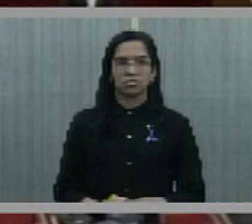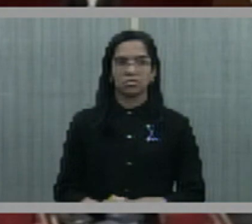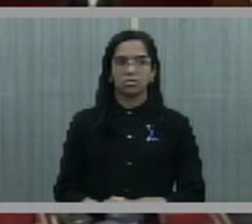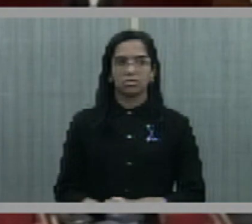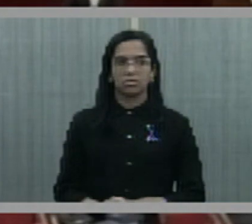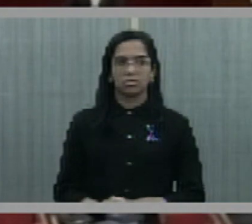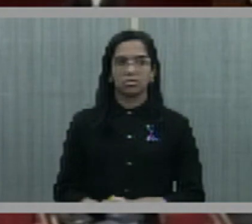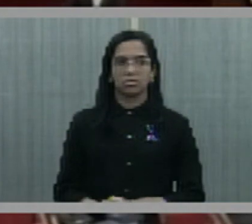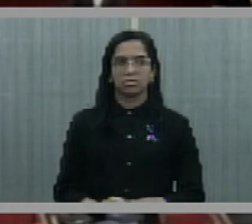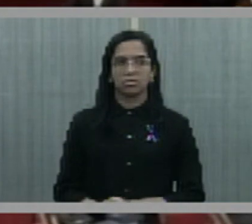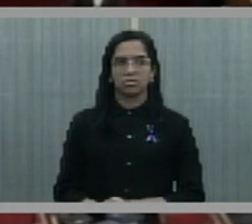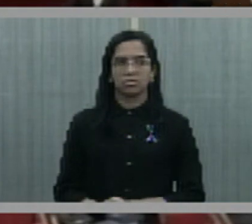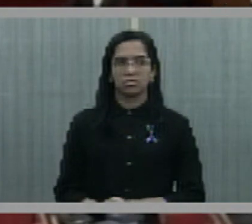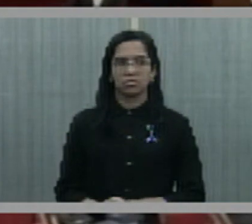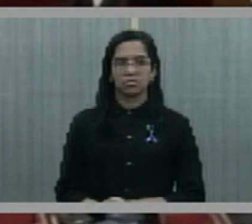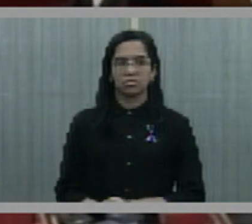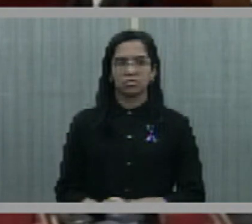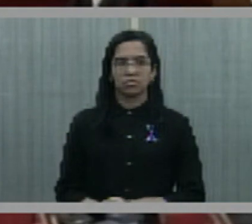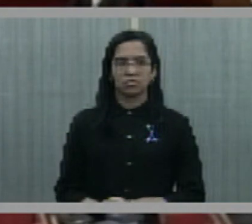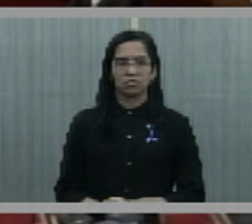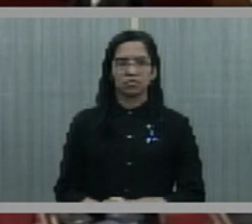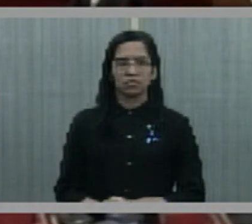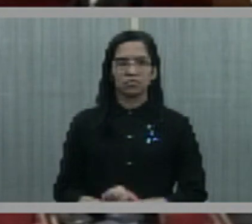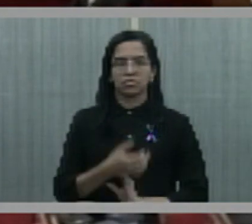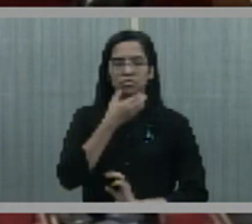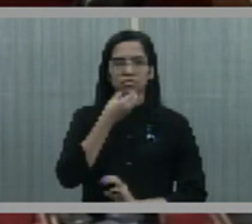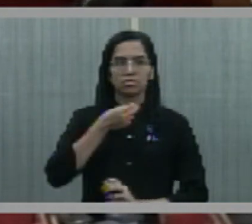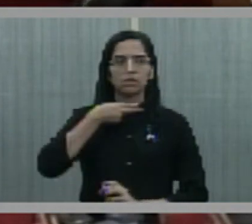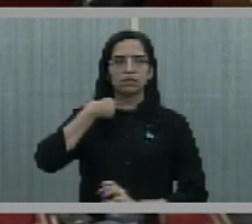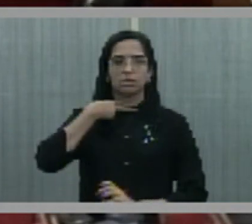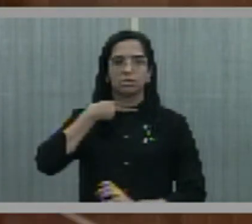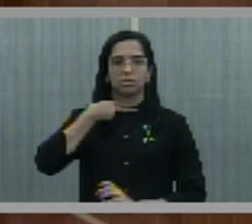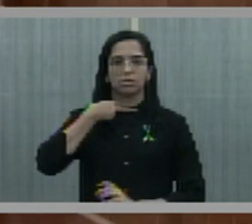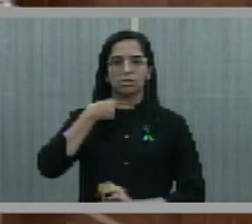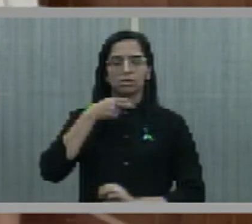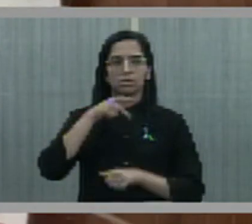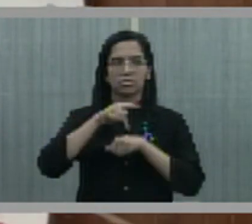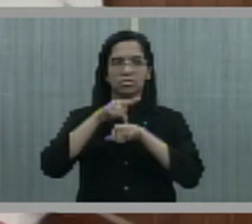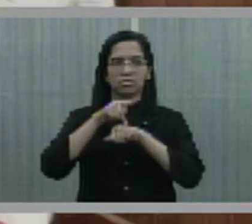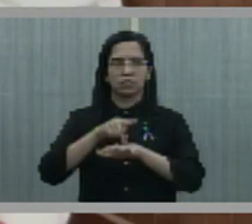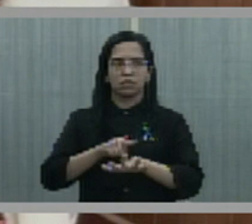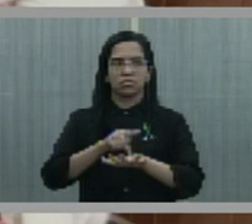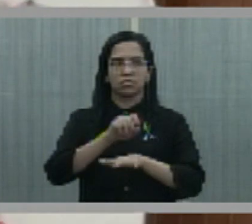O padre Aristides Medeiros dos Santos Filho, da paróquia de São José, Bom Jesus.